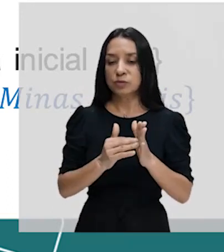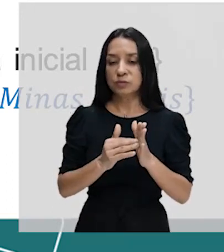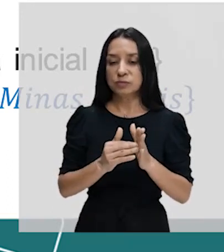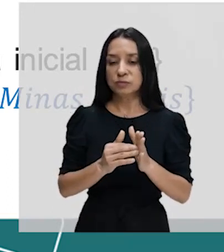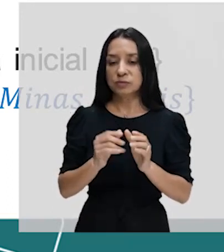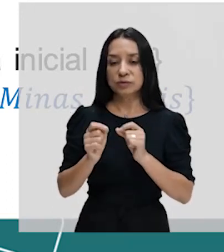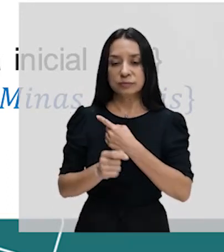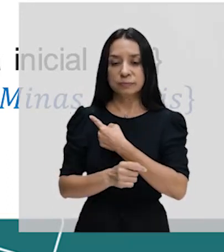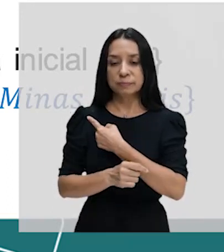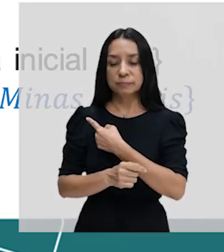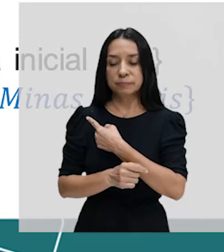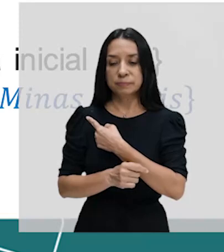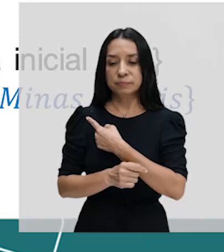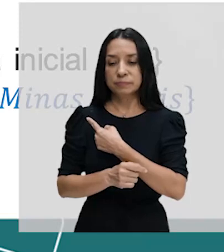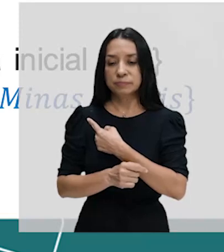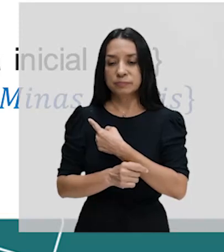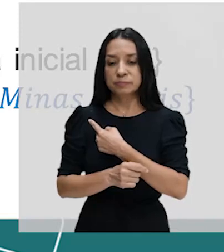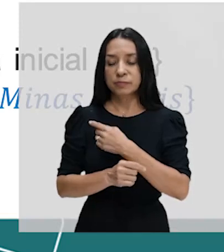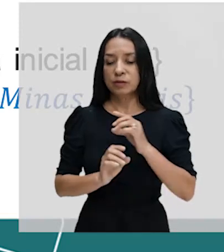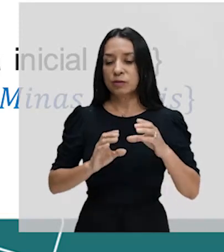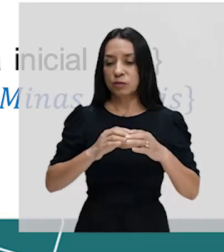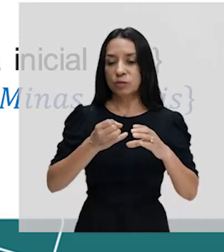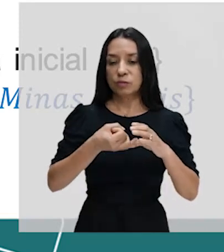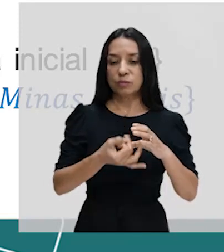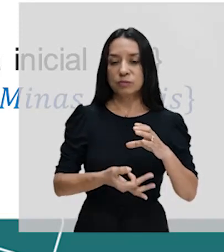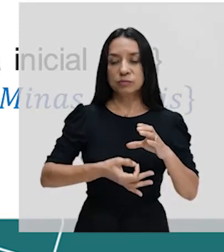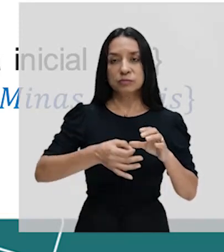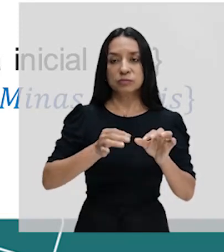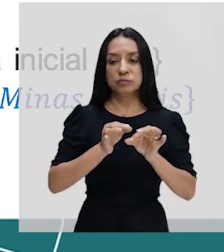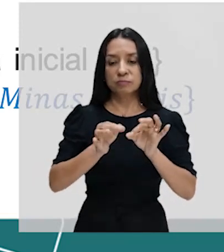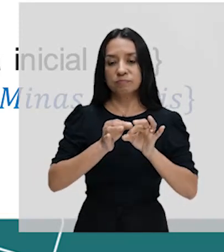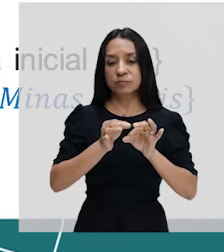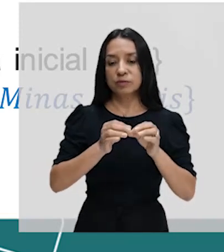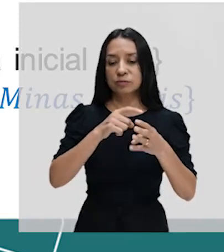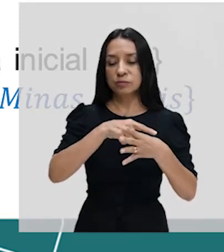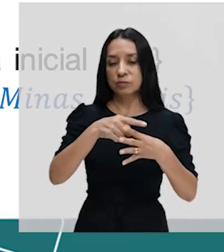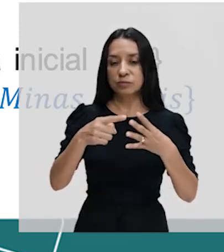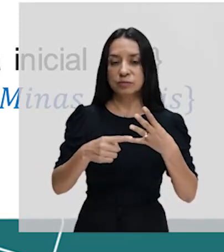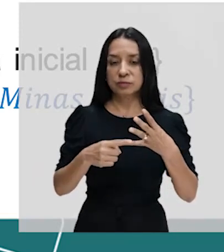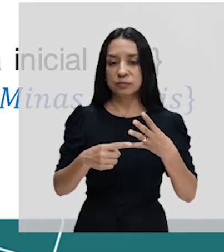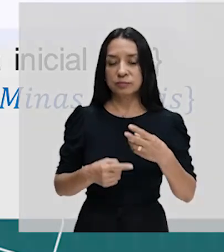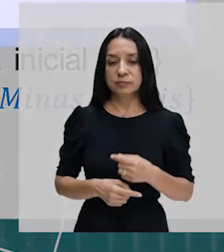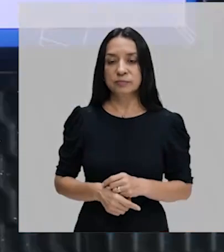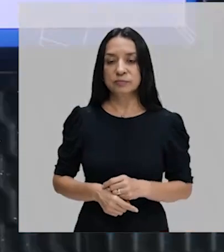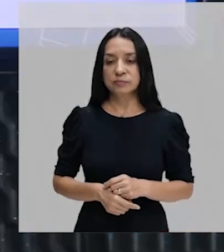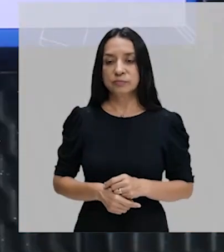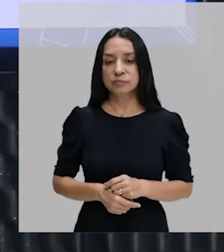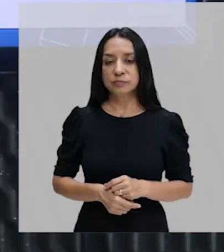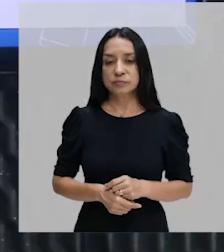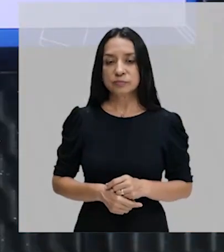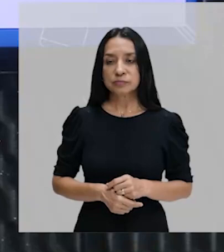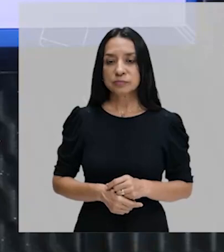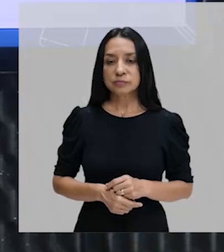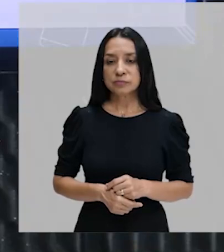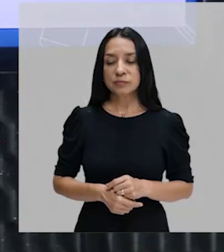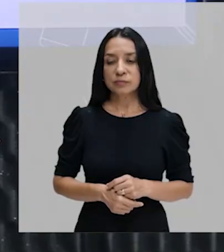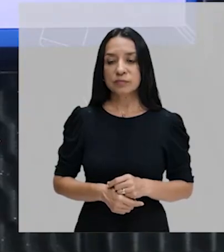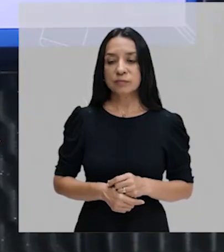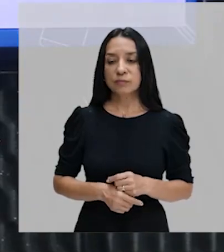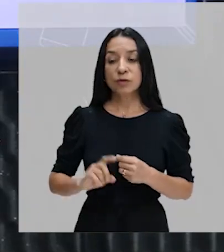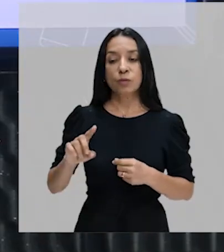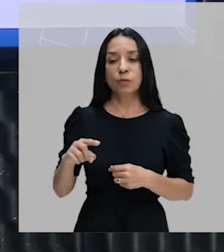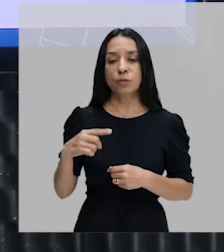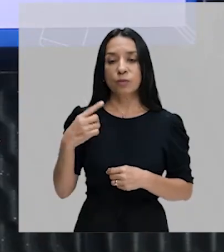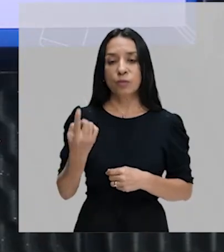estão postos, tá bom? Então, conjunto formado por 4 elementos. Vamos ver mais um? Ó. Começou a ficar bonitinho, começou